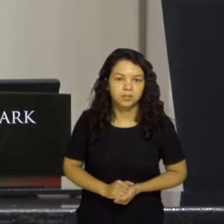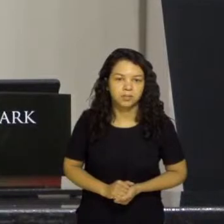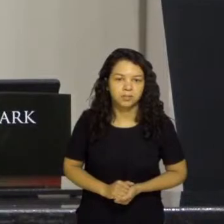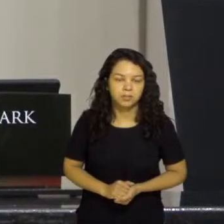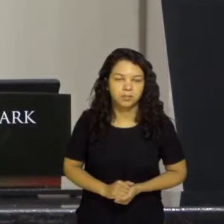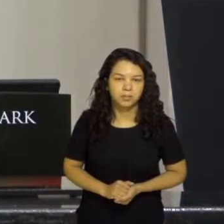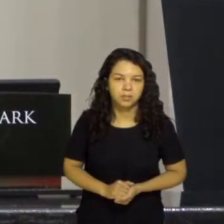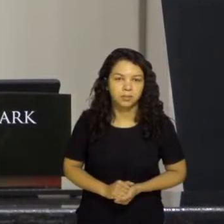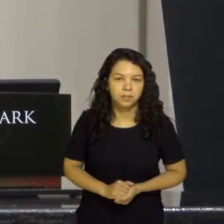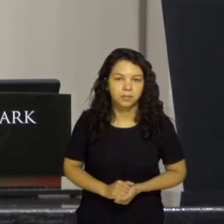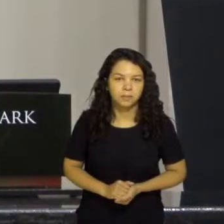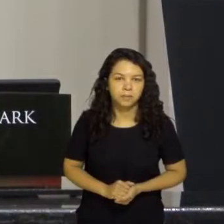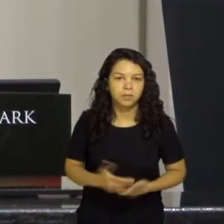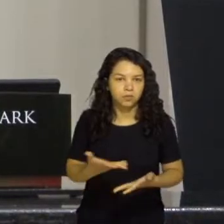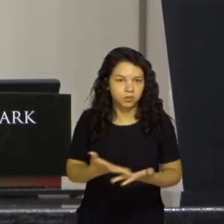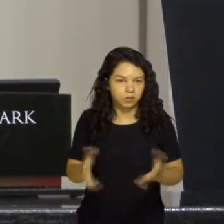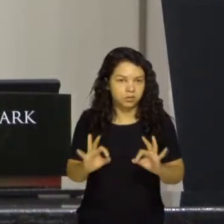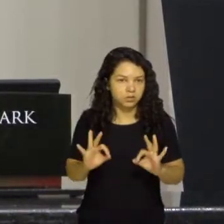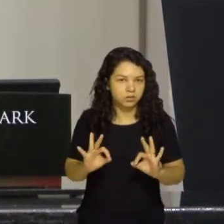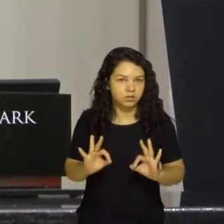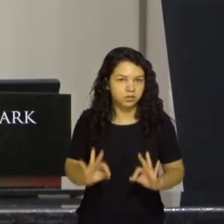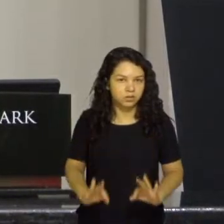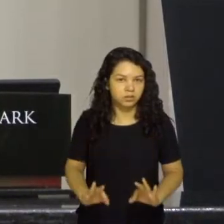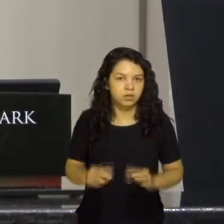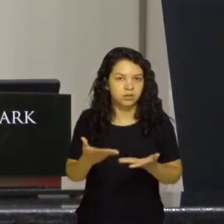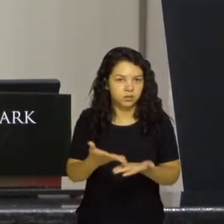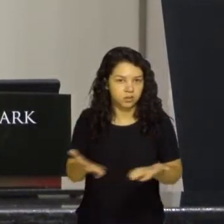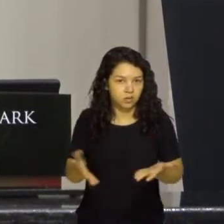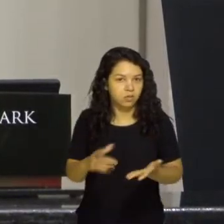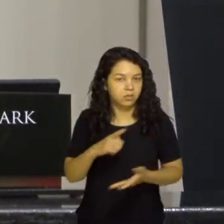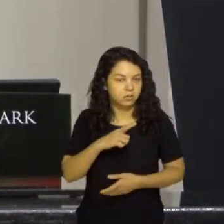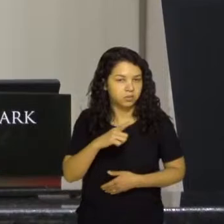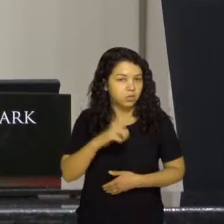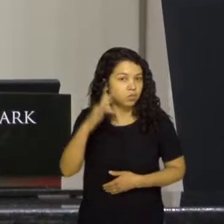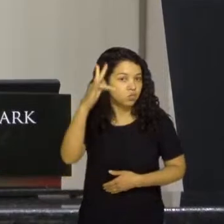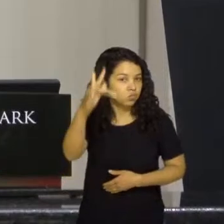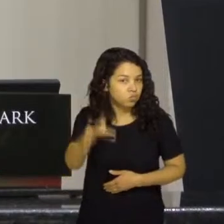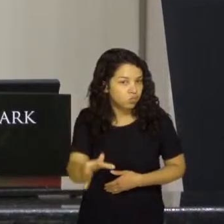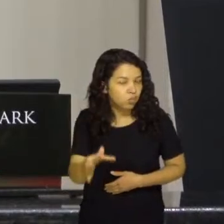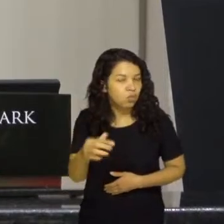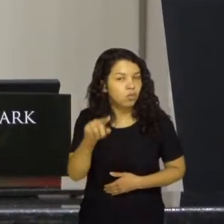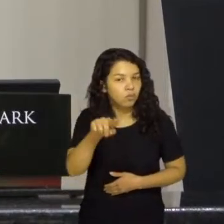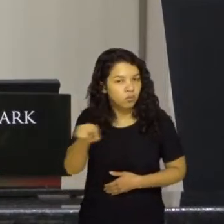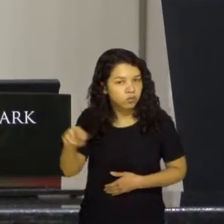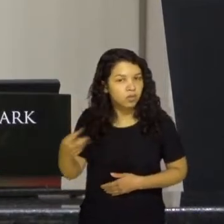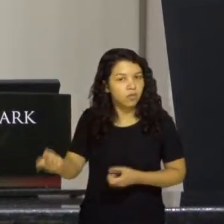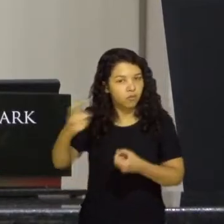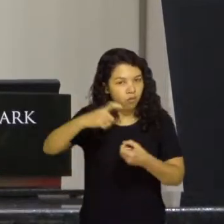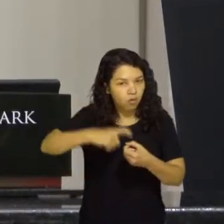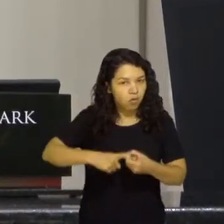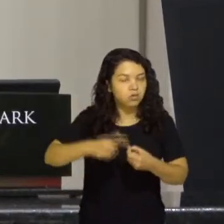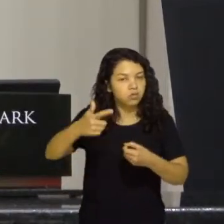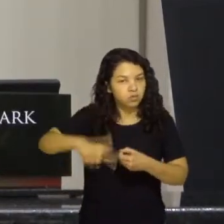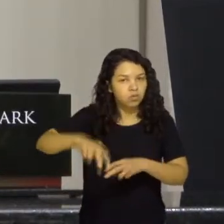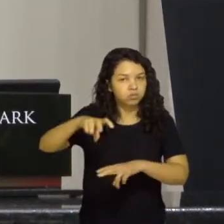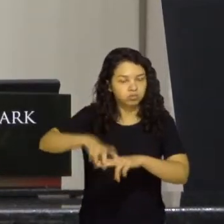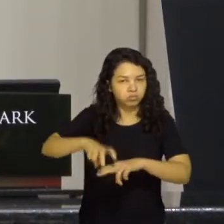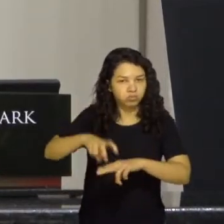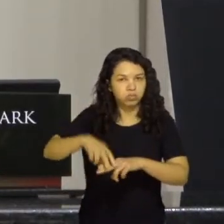vocês sentaram aí e tomara que um dia vocês voltem a sentar eleito